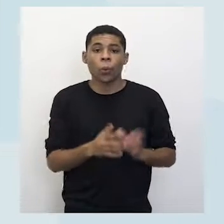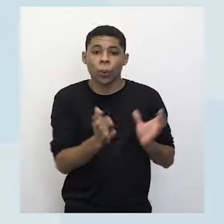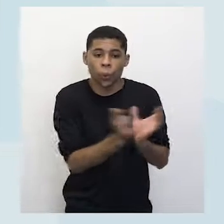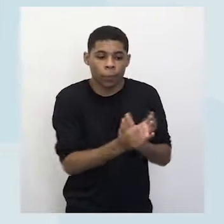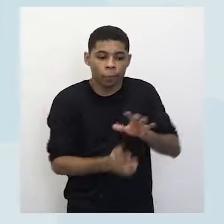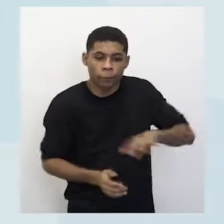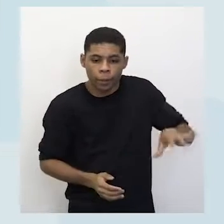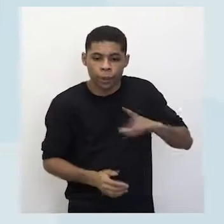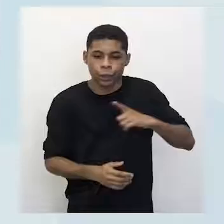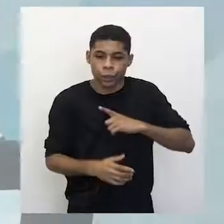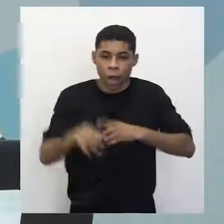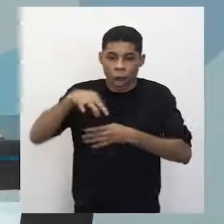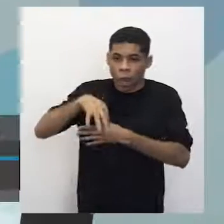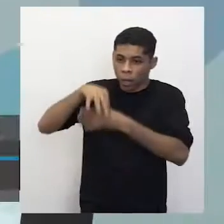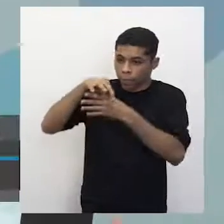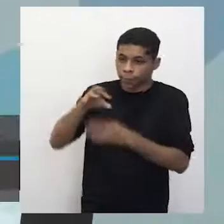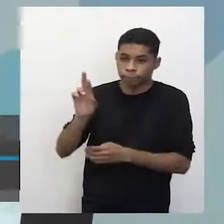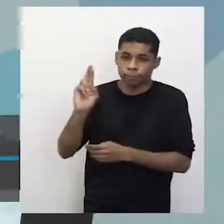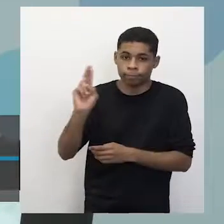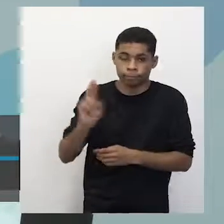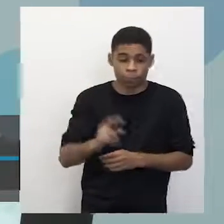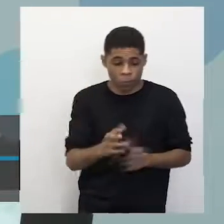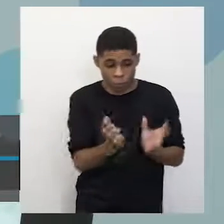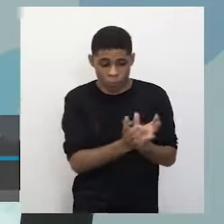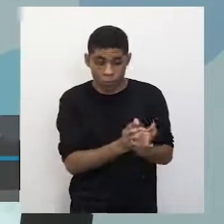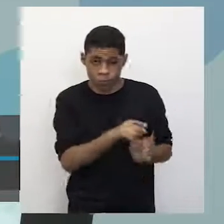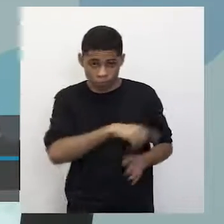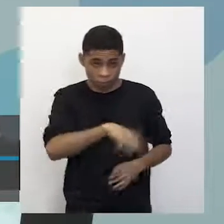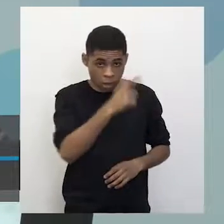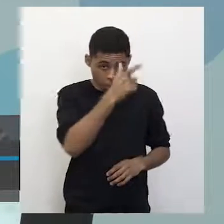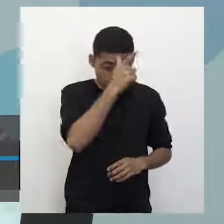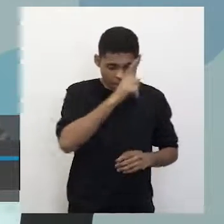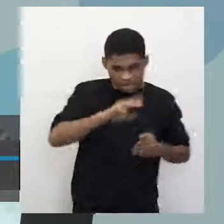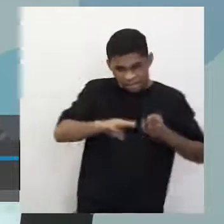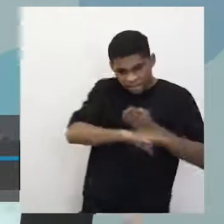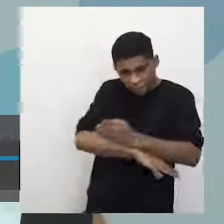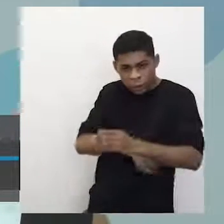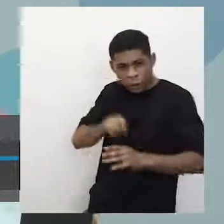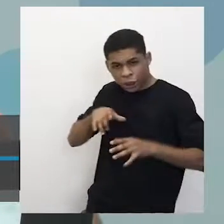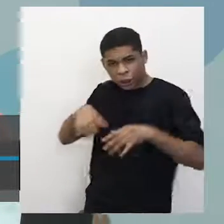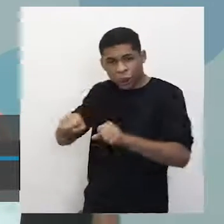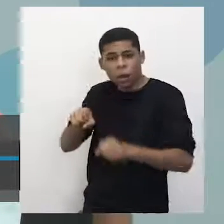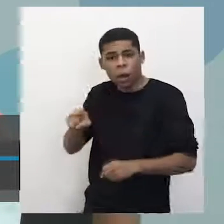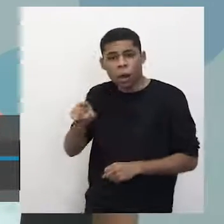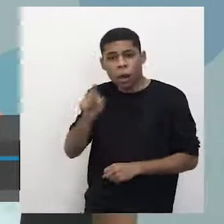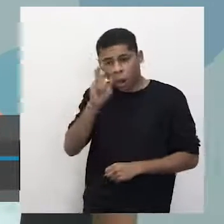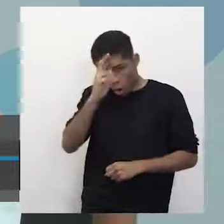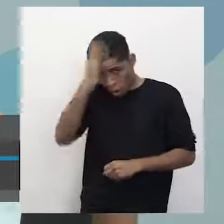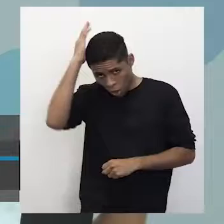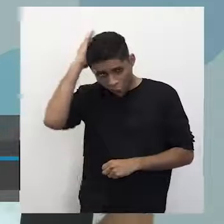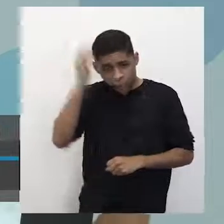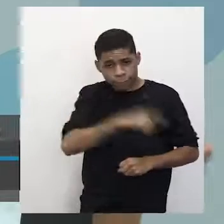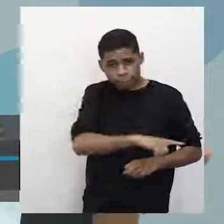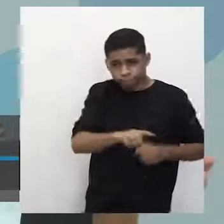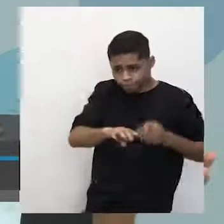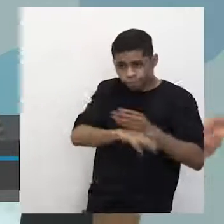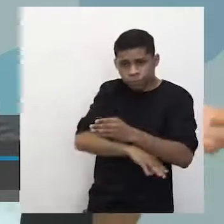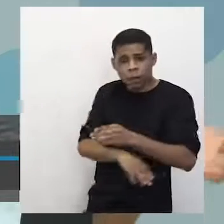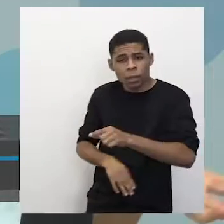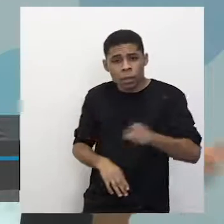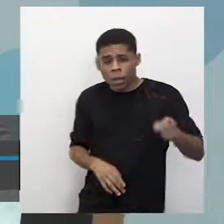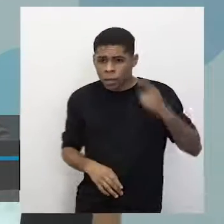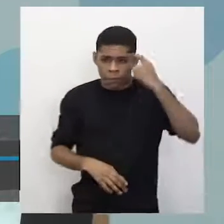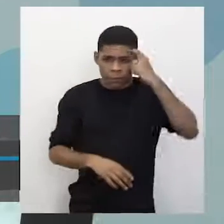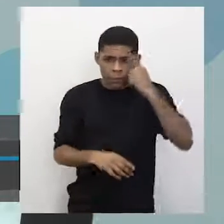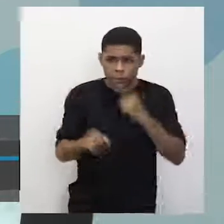seus líderes, né? Os povos germânicos que invadiram Roma, eles tinham ali uma fidelidade